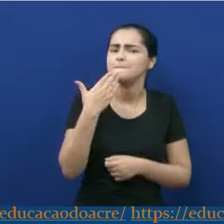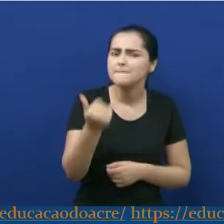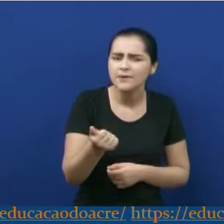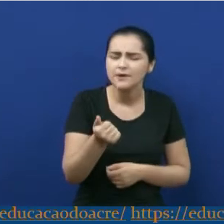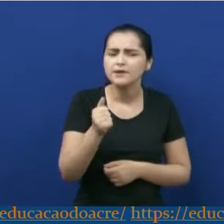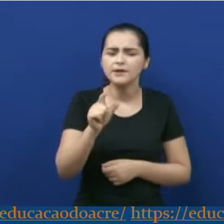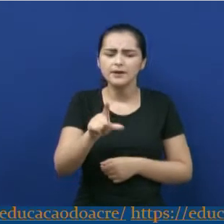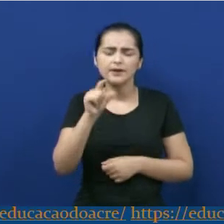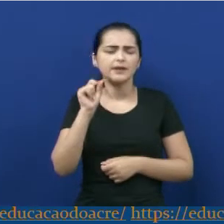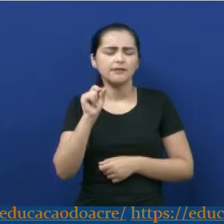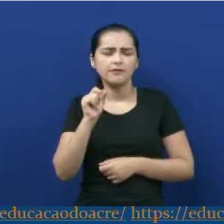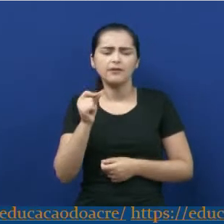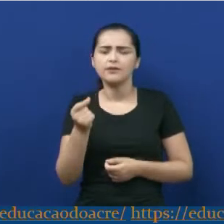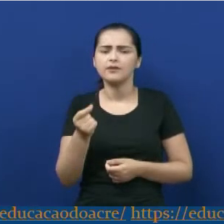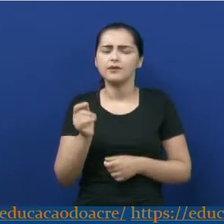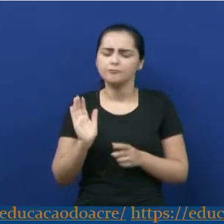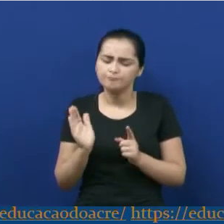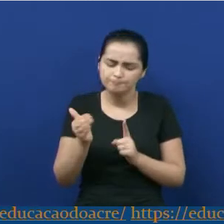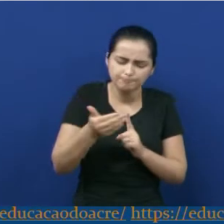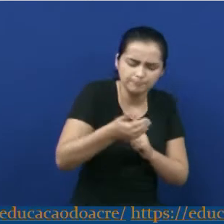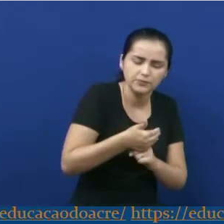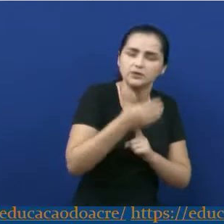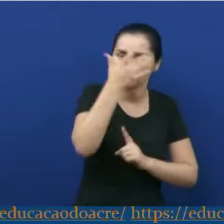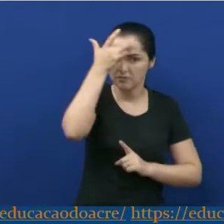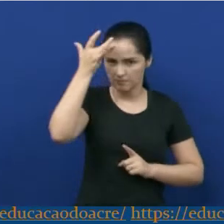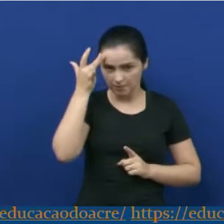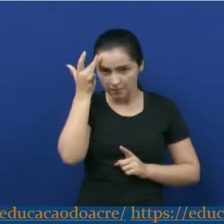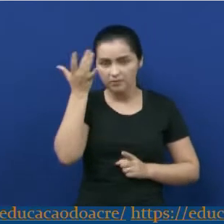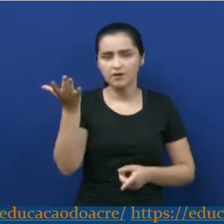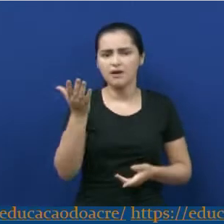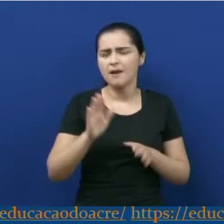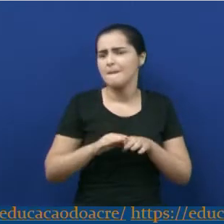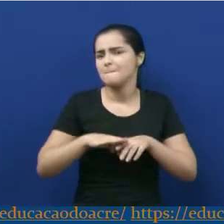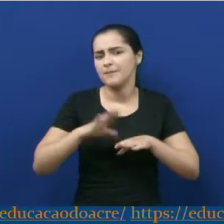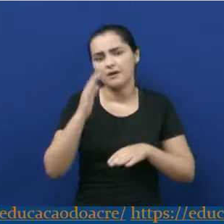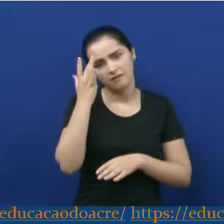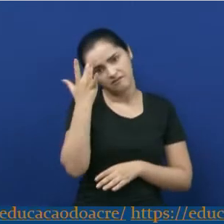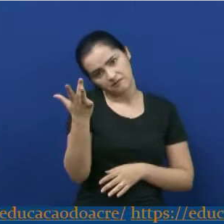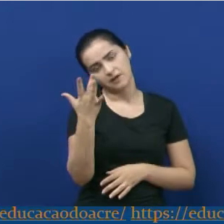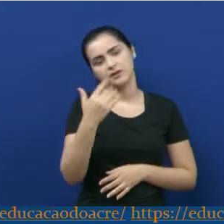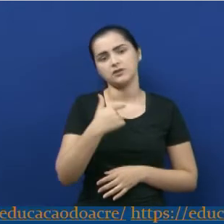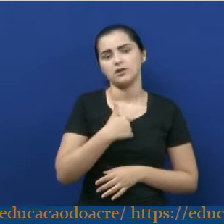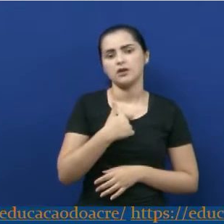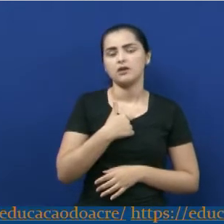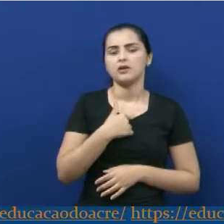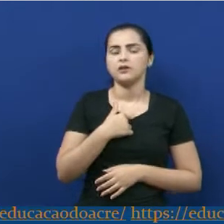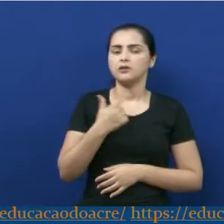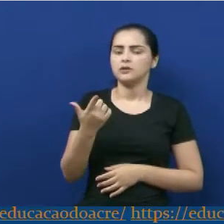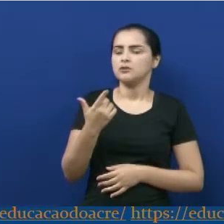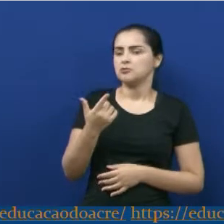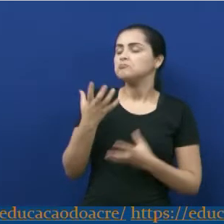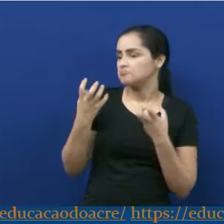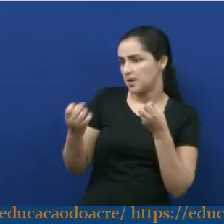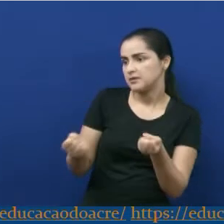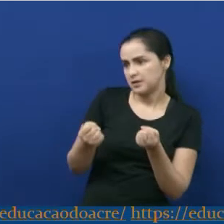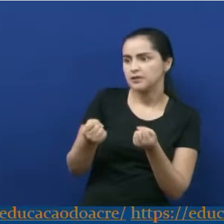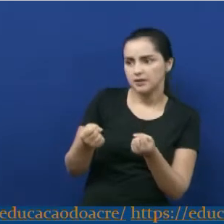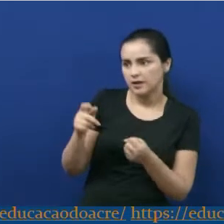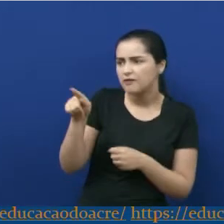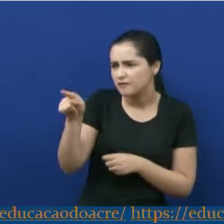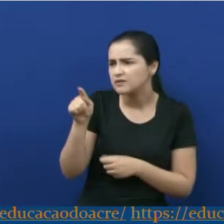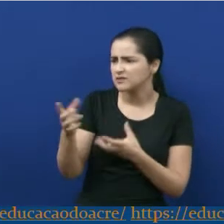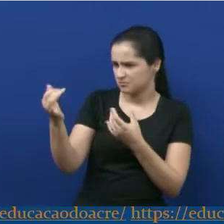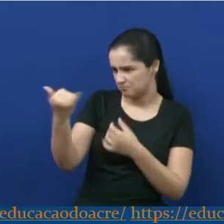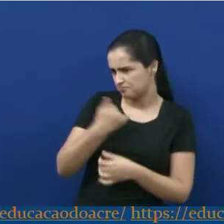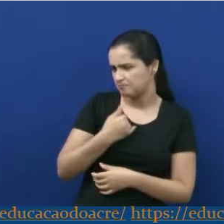tutela de alguém sobre a proteção de alguém então é muito mais fácil eu viver conforme o outro diz como eu devo viver